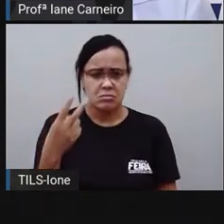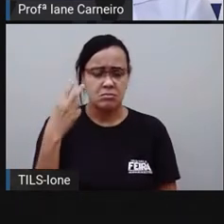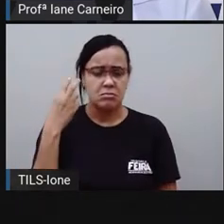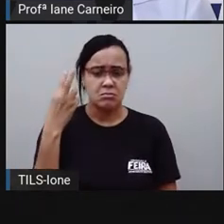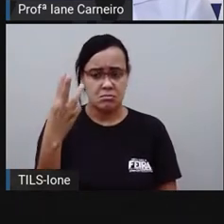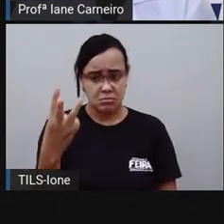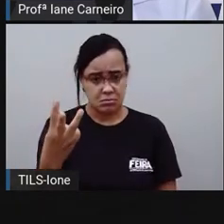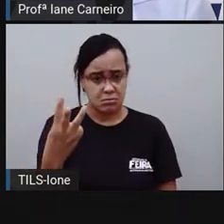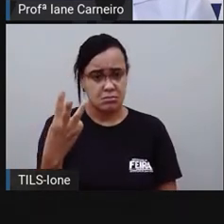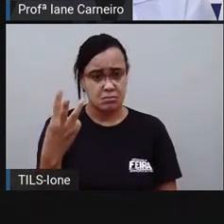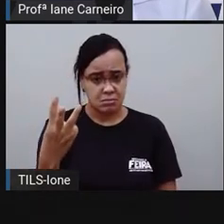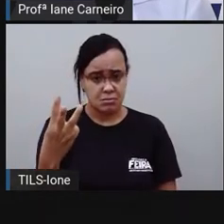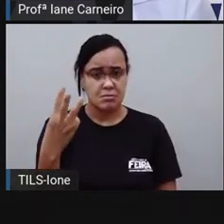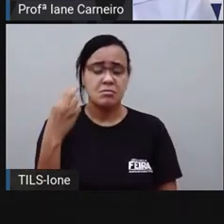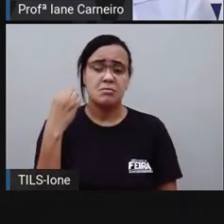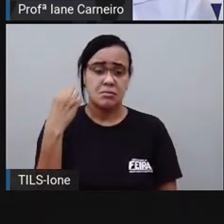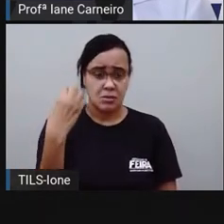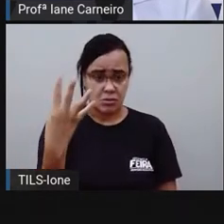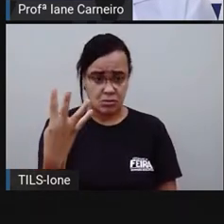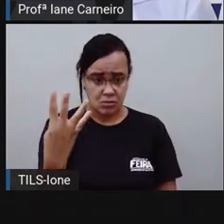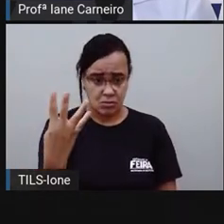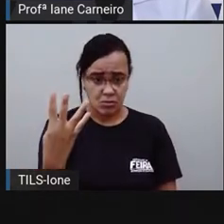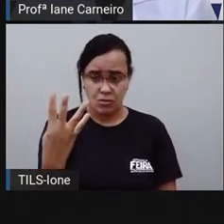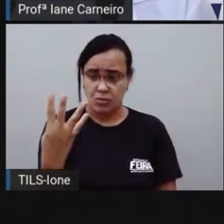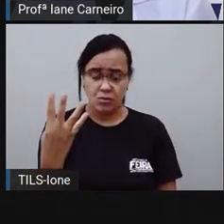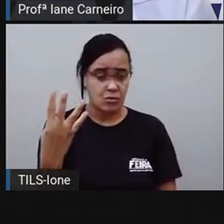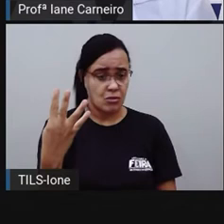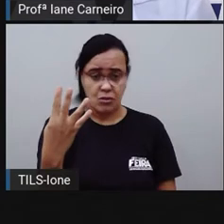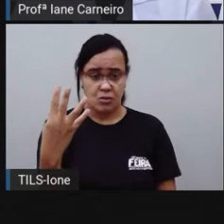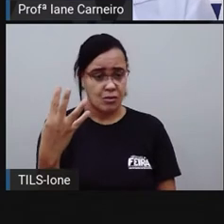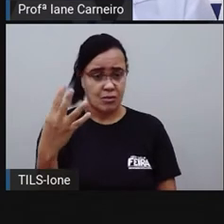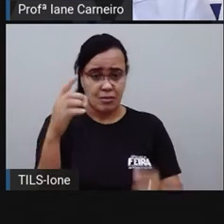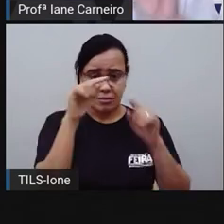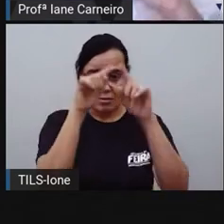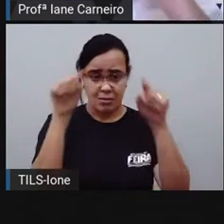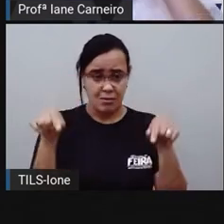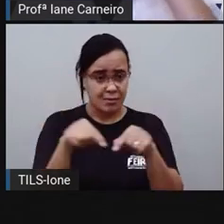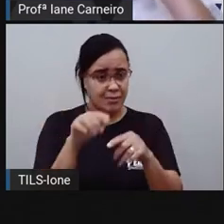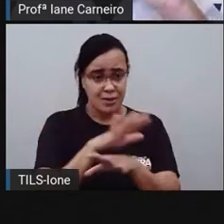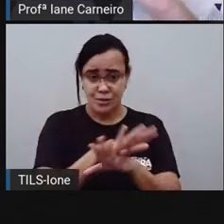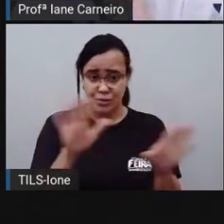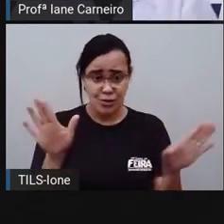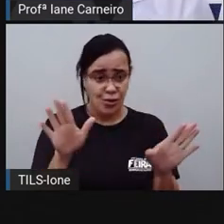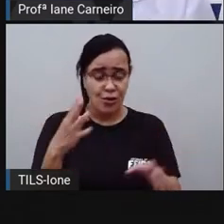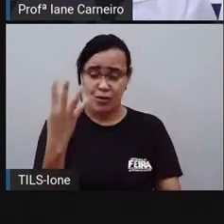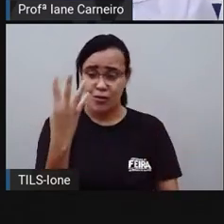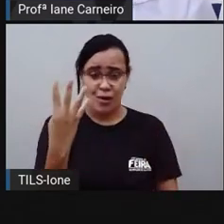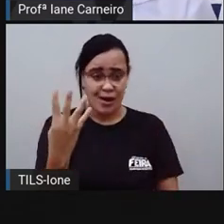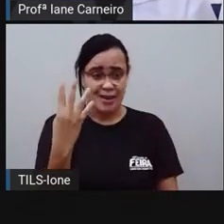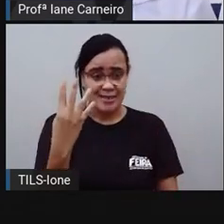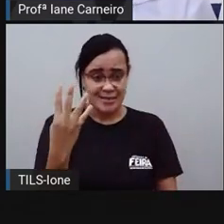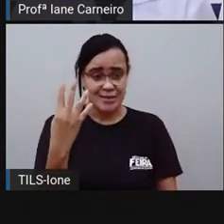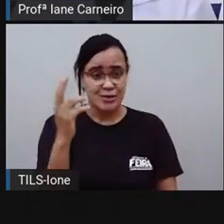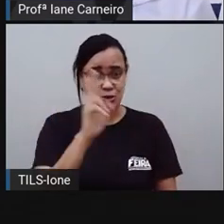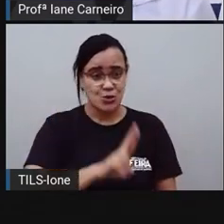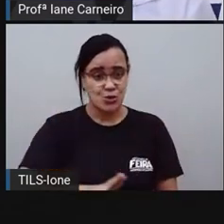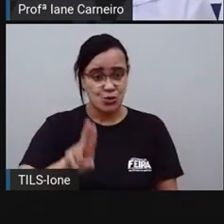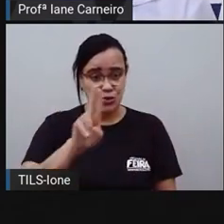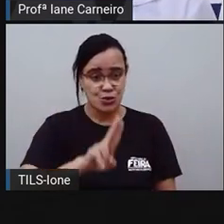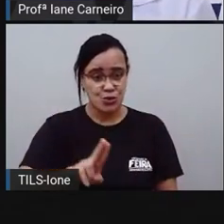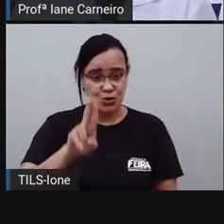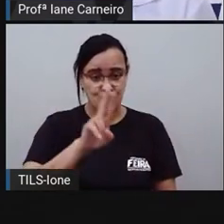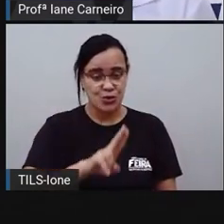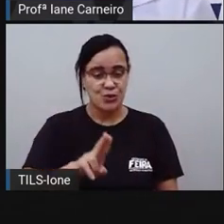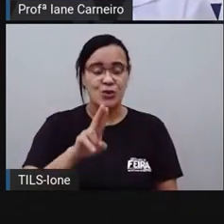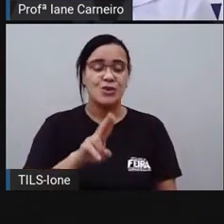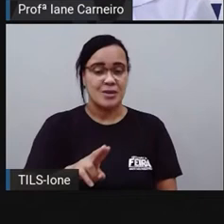dois, três, quatro, né? Nós precisamos de quatro palitos para formar